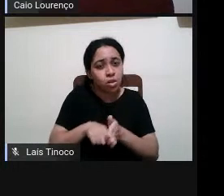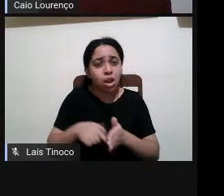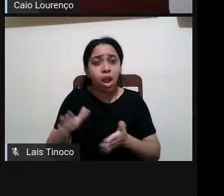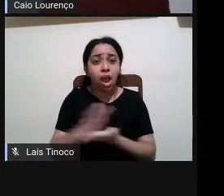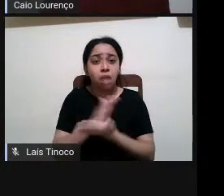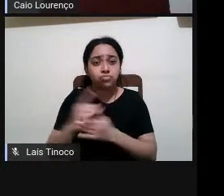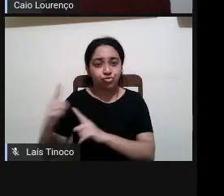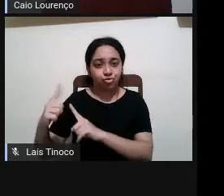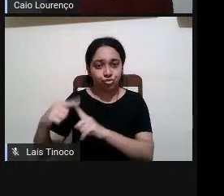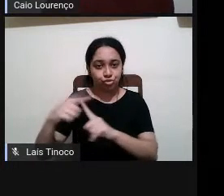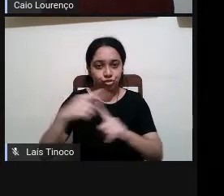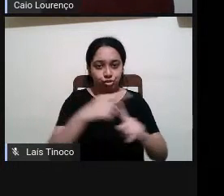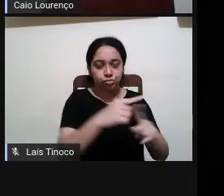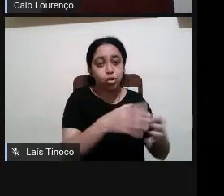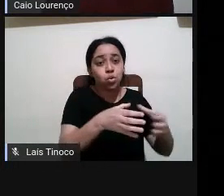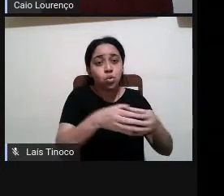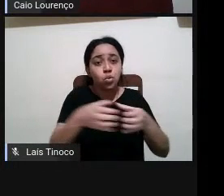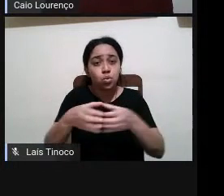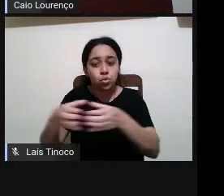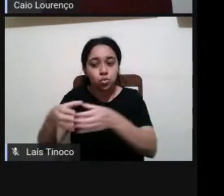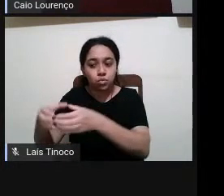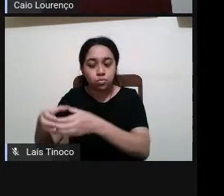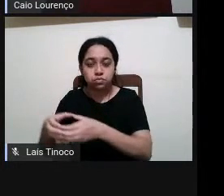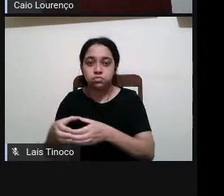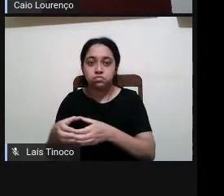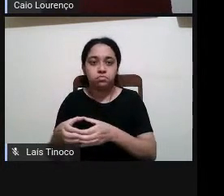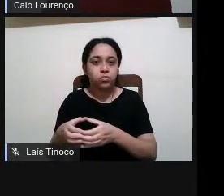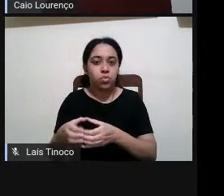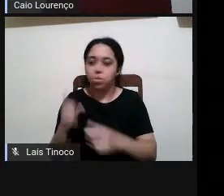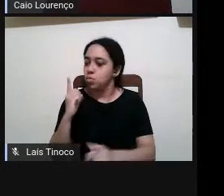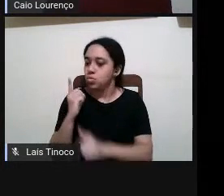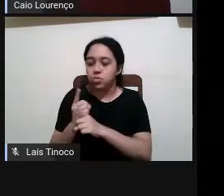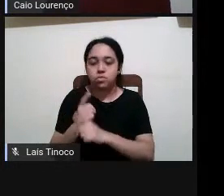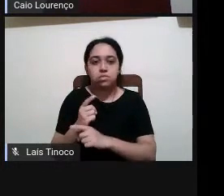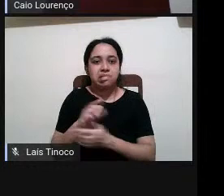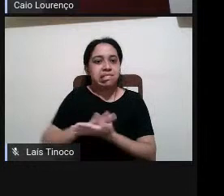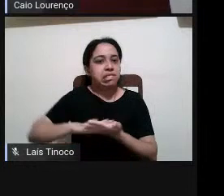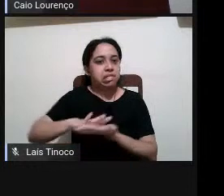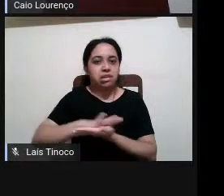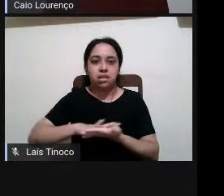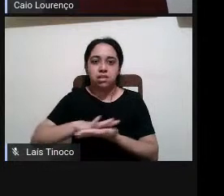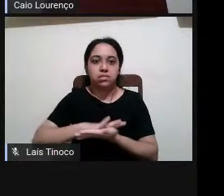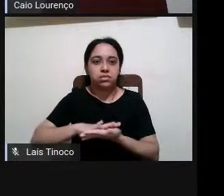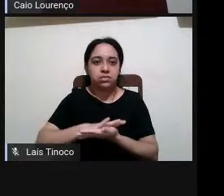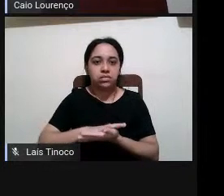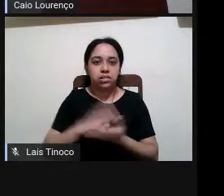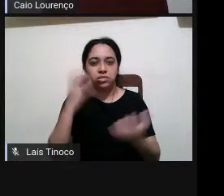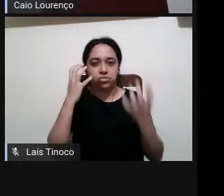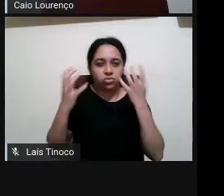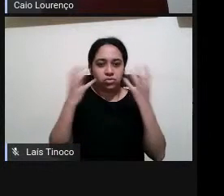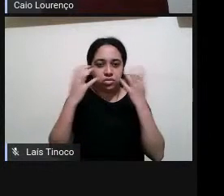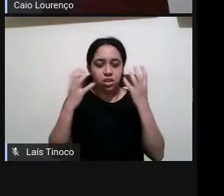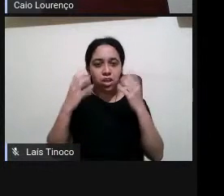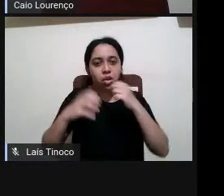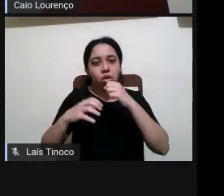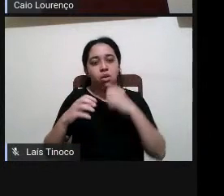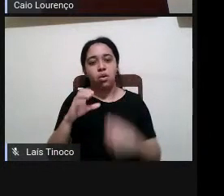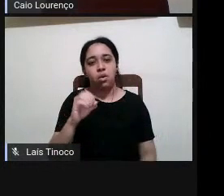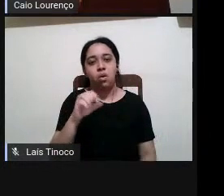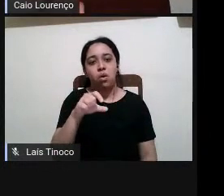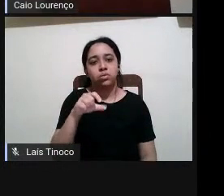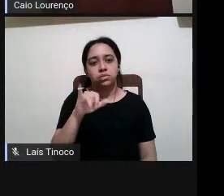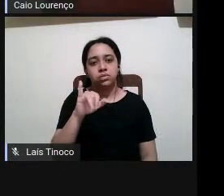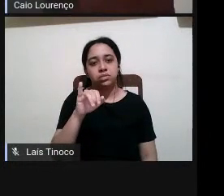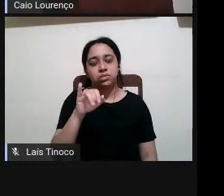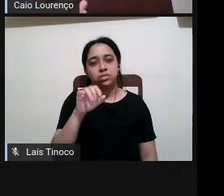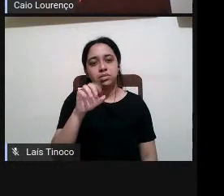não foi identificado impactos relacionados a, por exemplo, estresse oxidativo. Então,